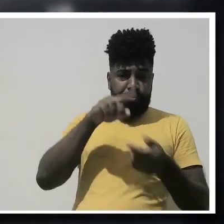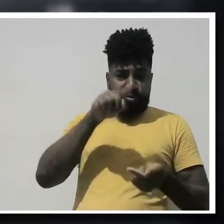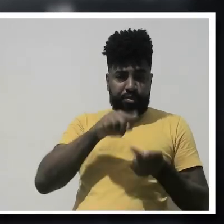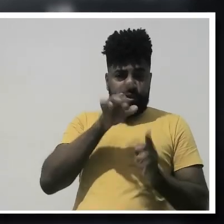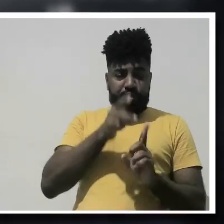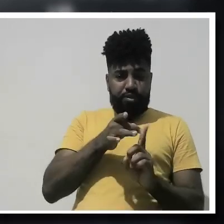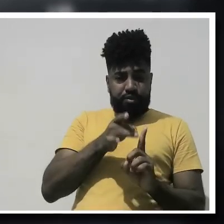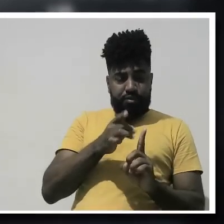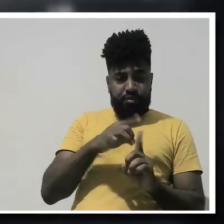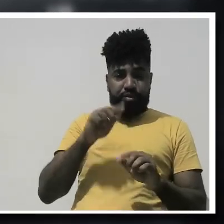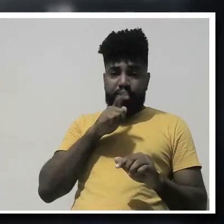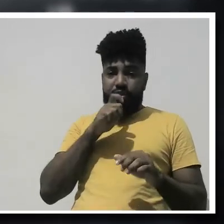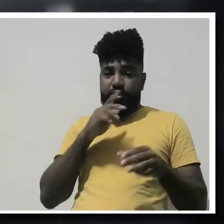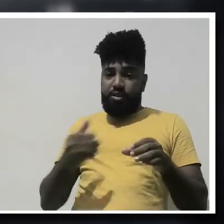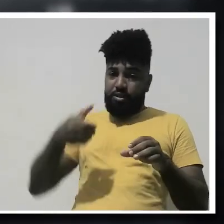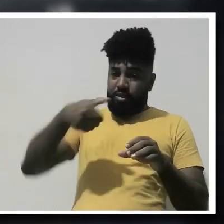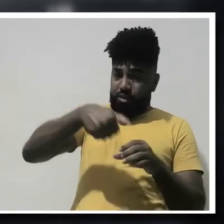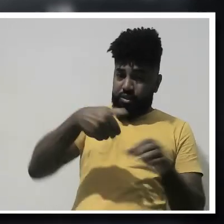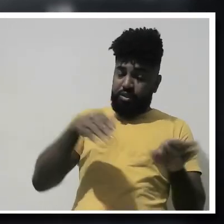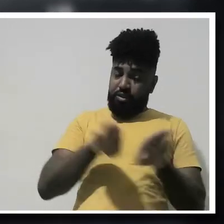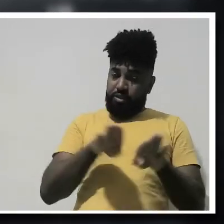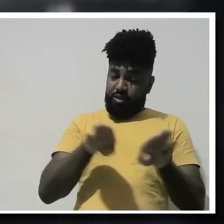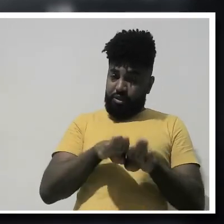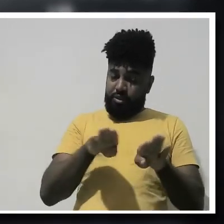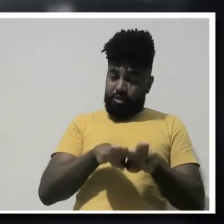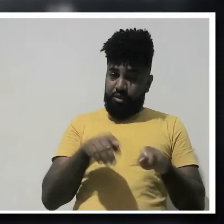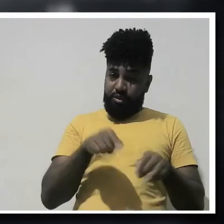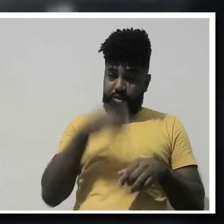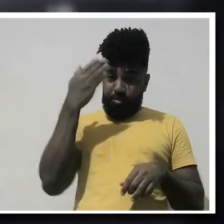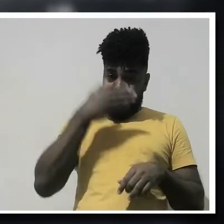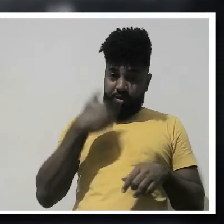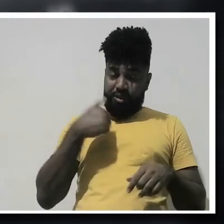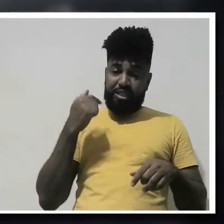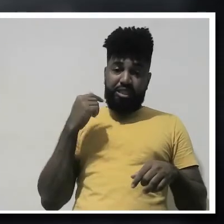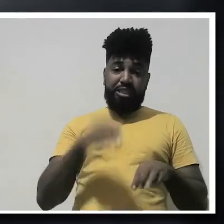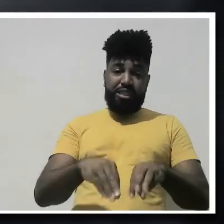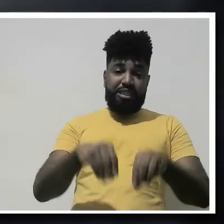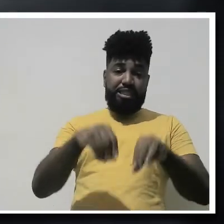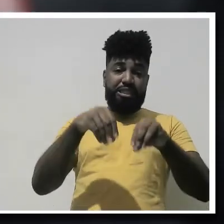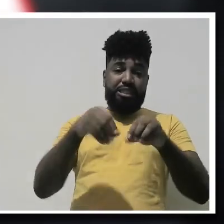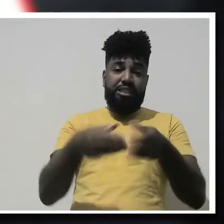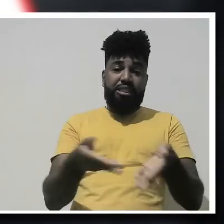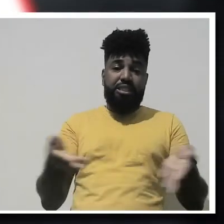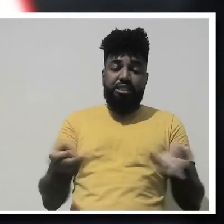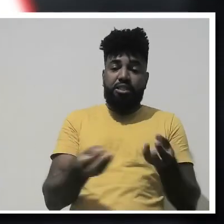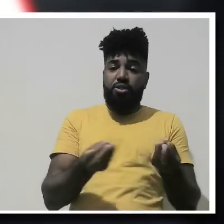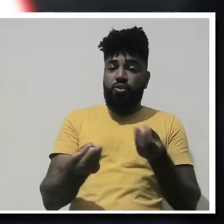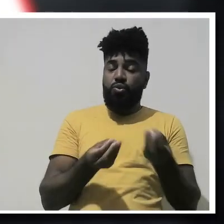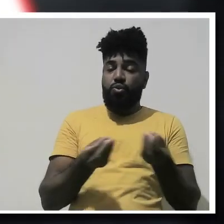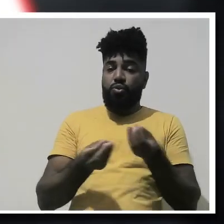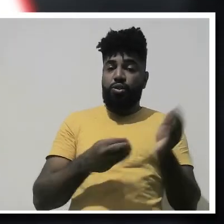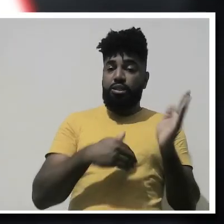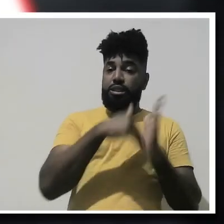completado com água. A densidade de solo é um fator importante, ele em geral indica o solo que se tem. Tintas também